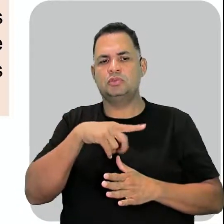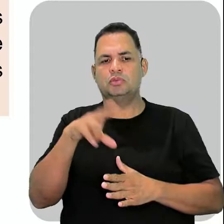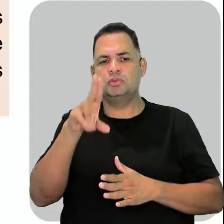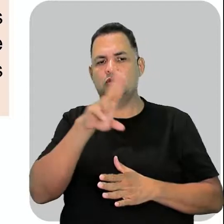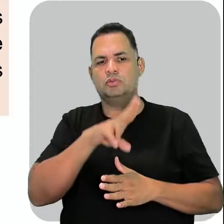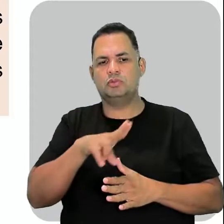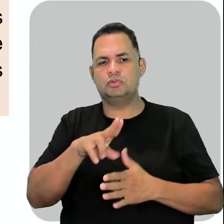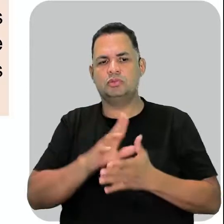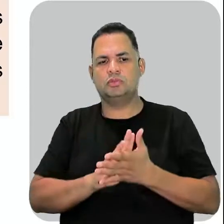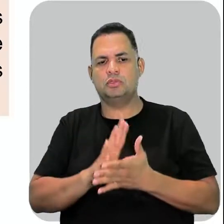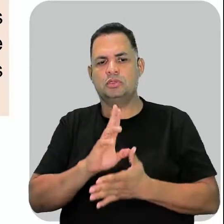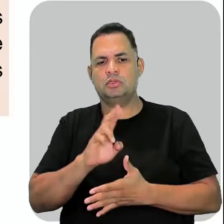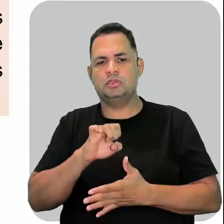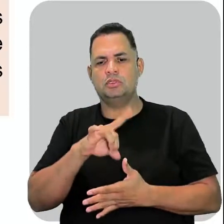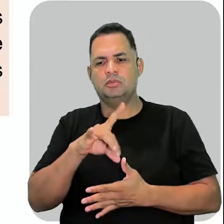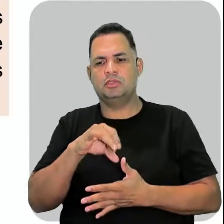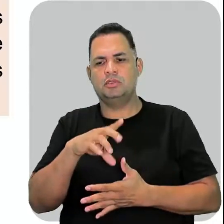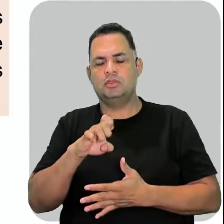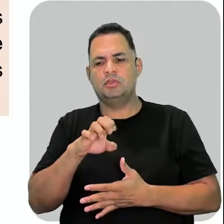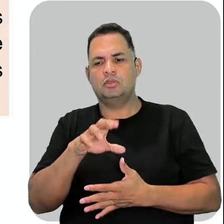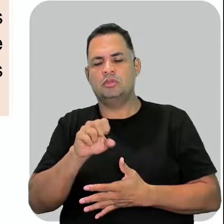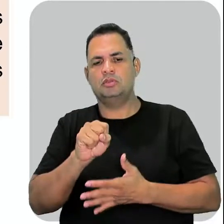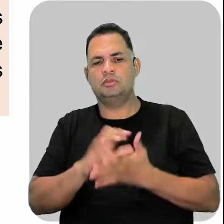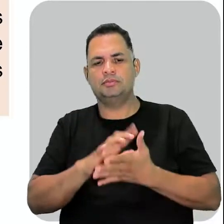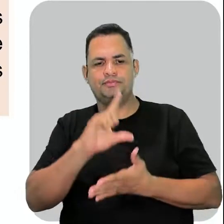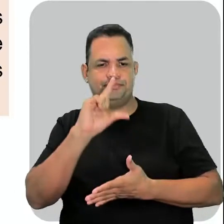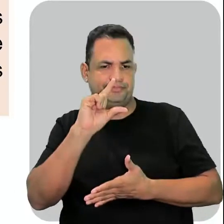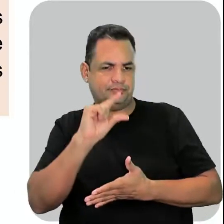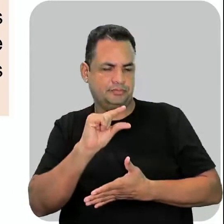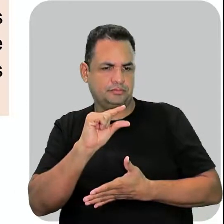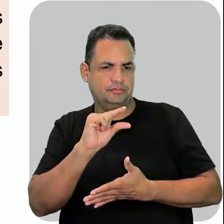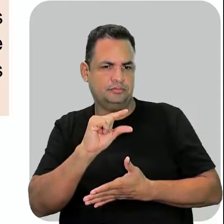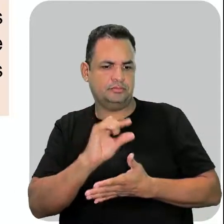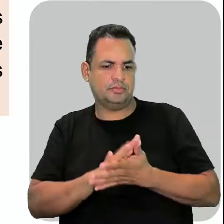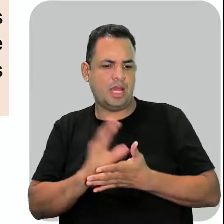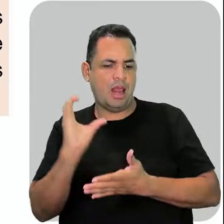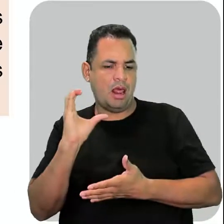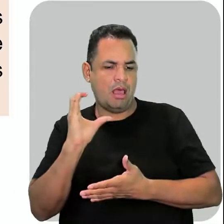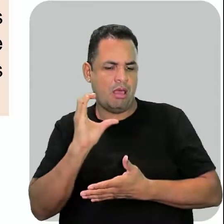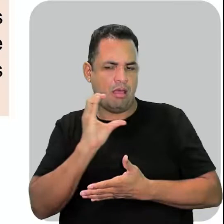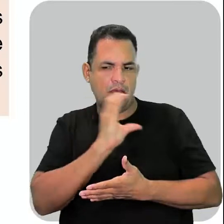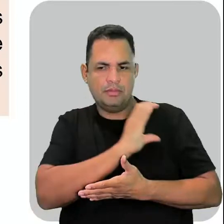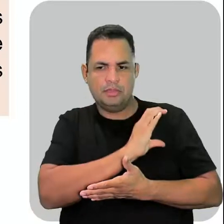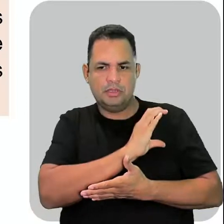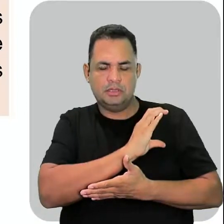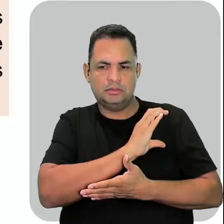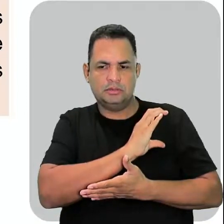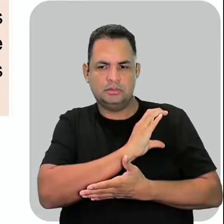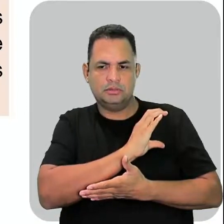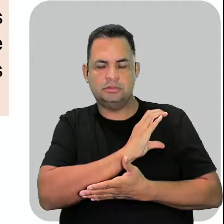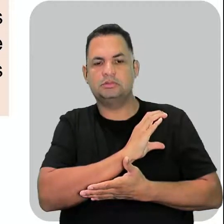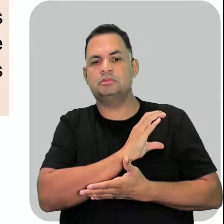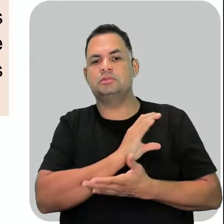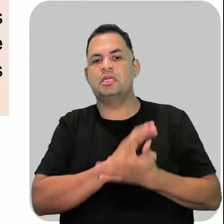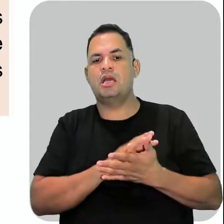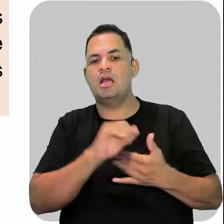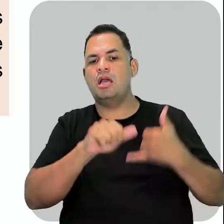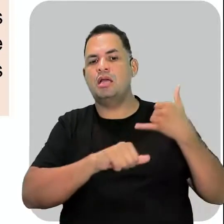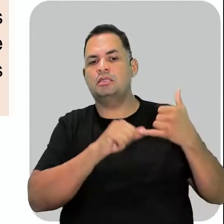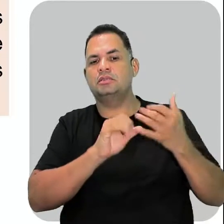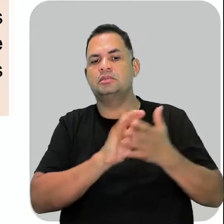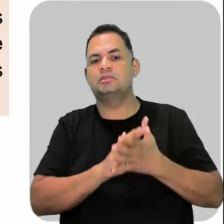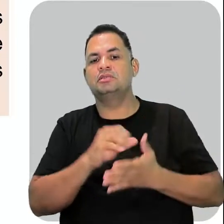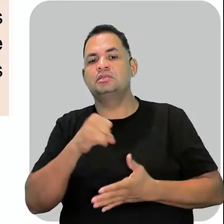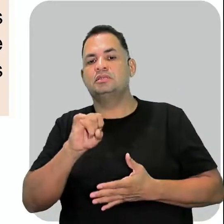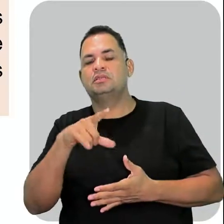quê? Inibidores. A gente vai diminuir um pouco a velocidade dessa reação. Se a gente tem